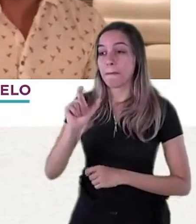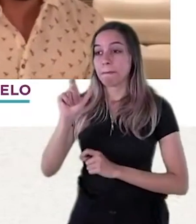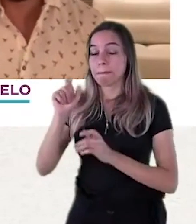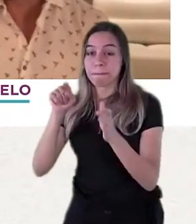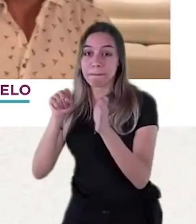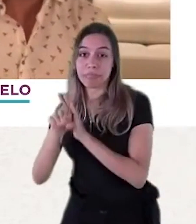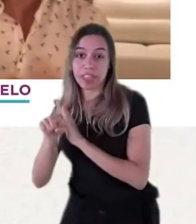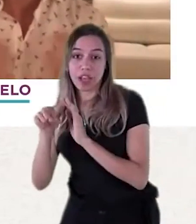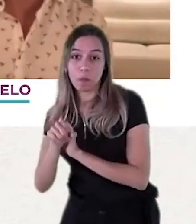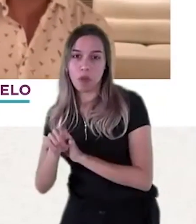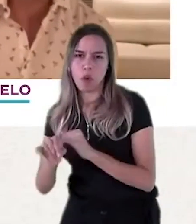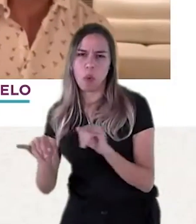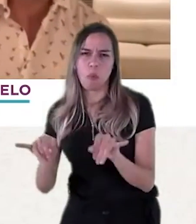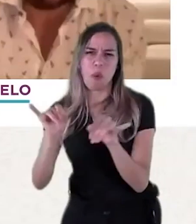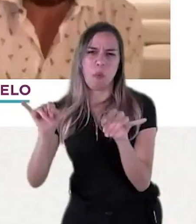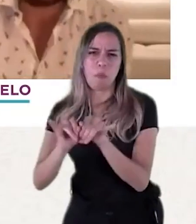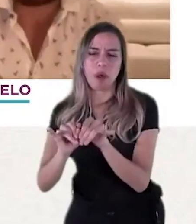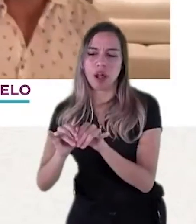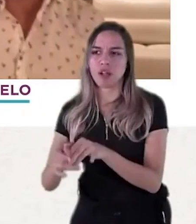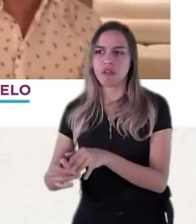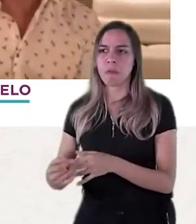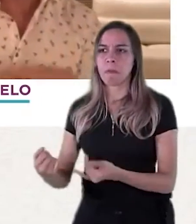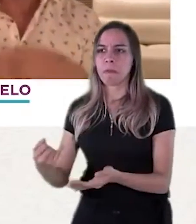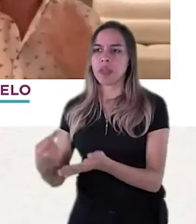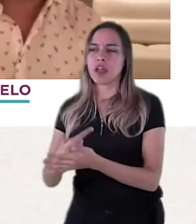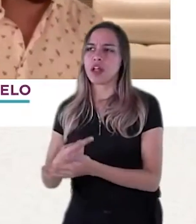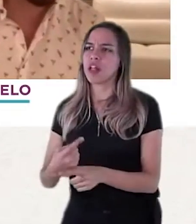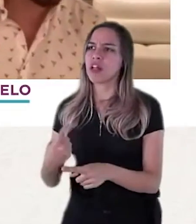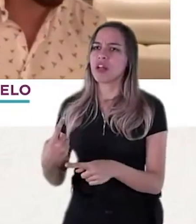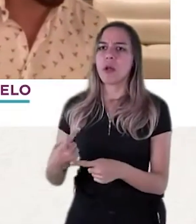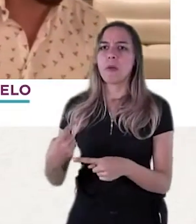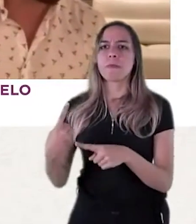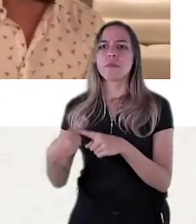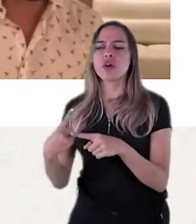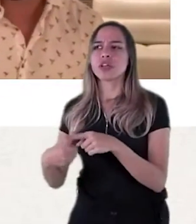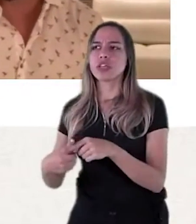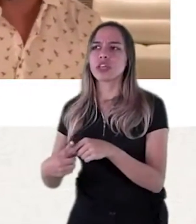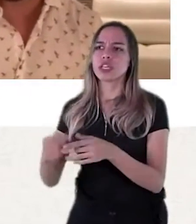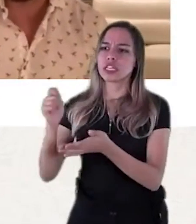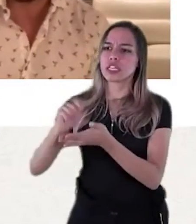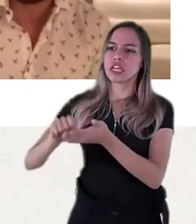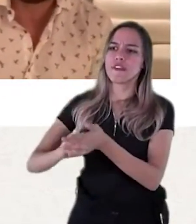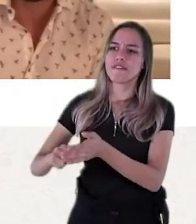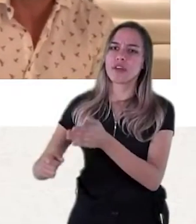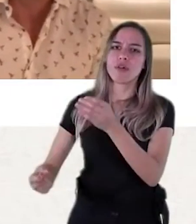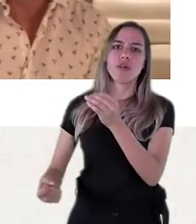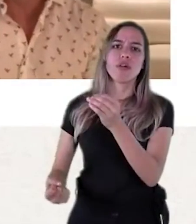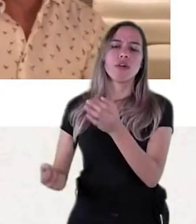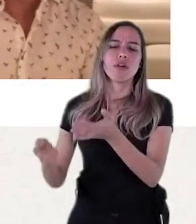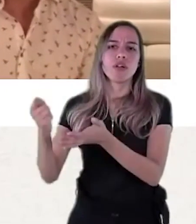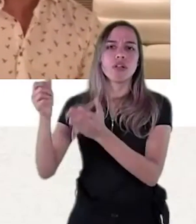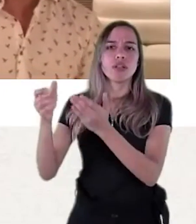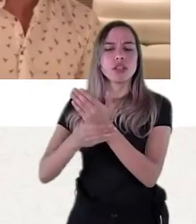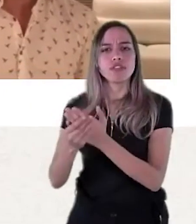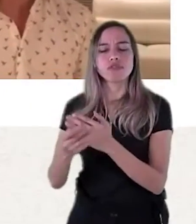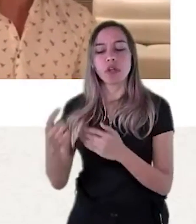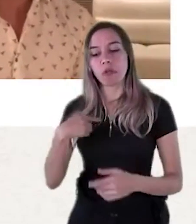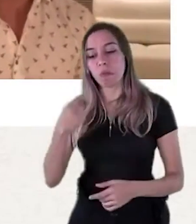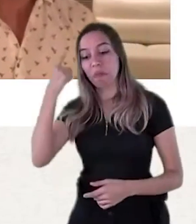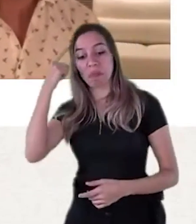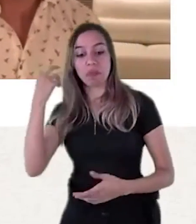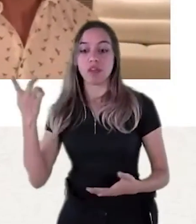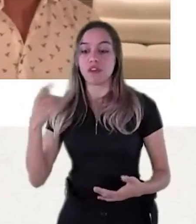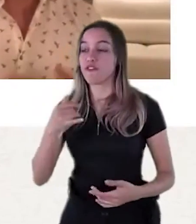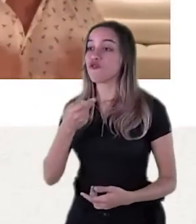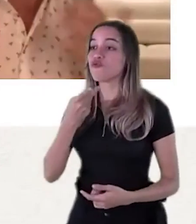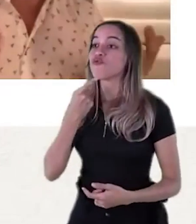você escreveu um livro? Para nada. Eu resolvi que eu não queria fazer nada, que eu queria ficar à toa e escrevi um livro. Então, o que você